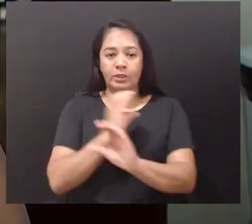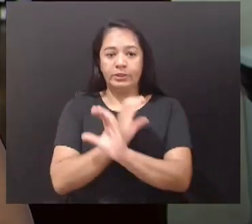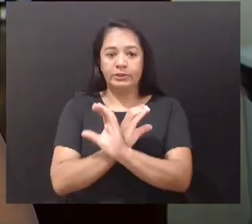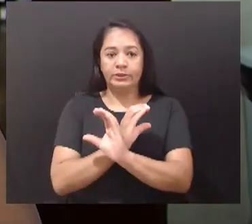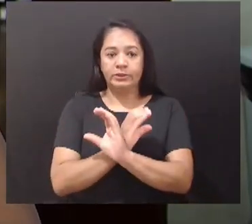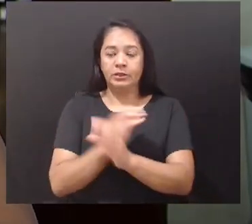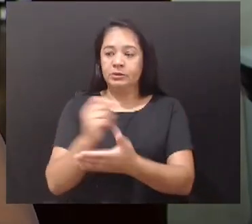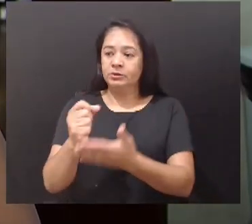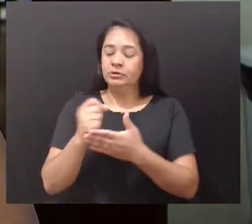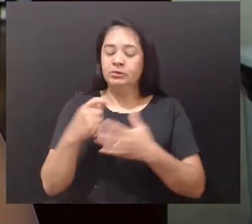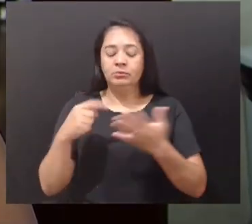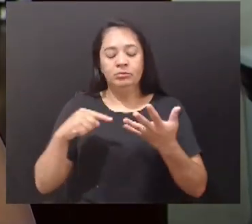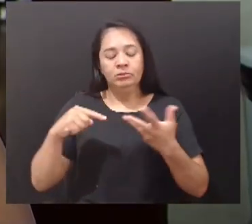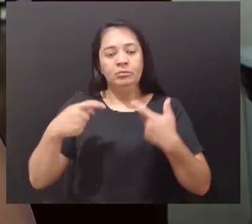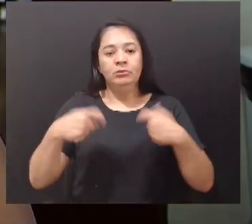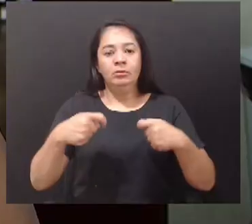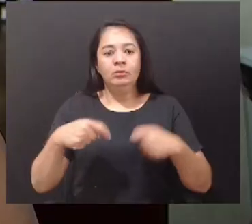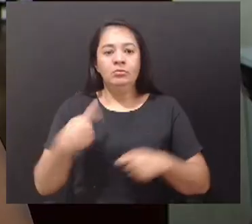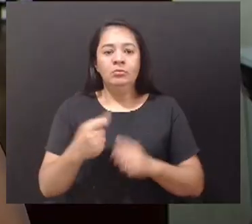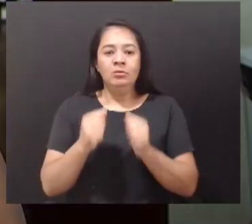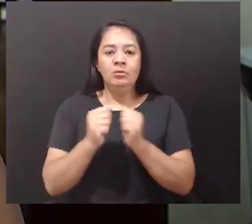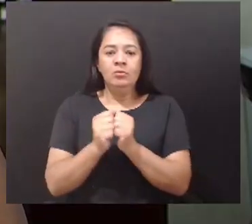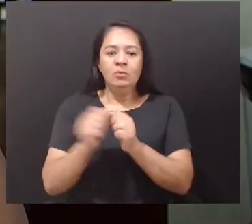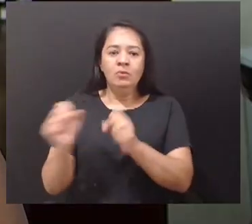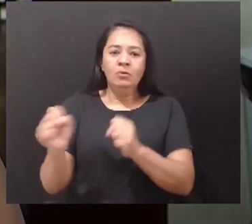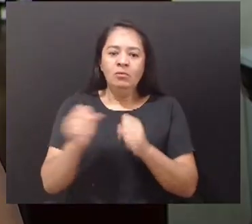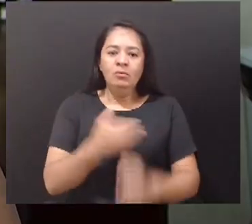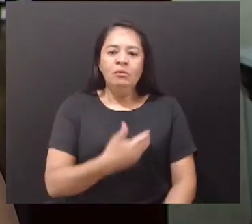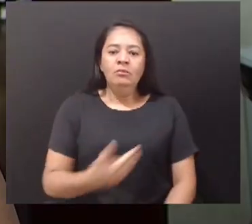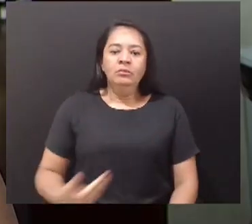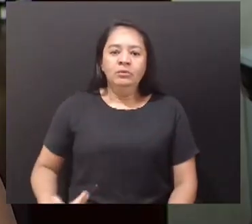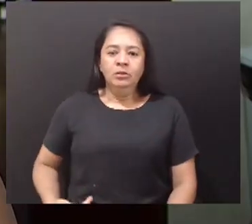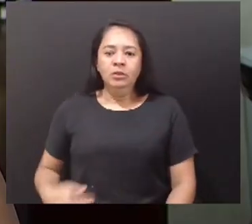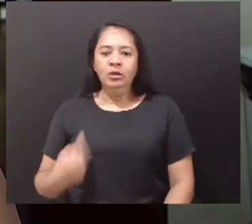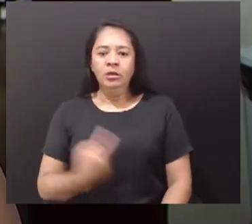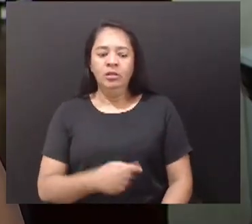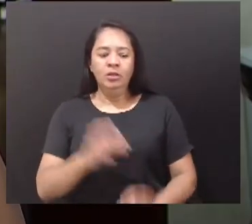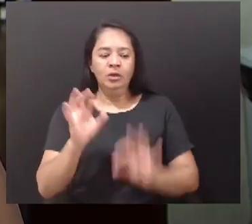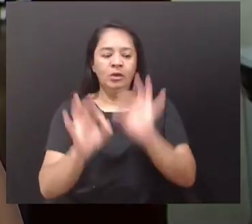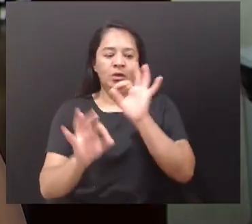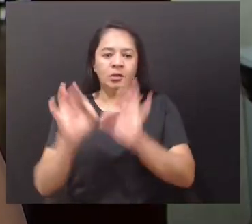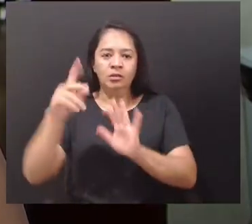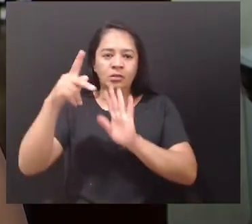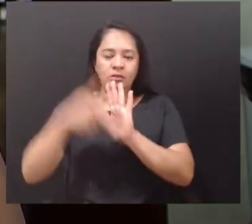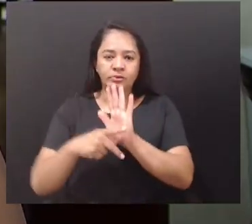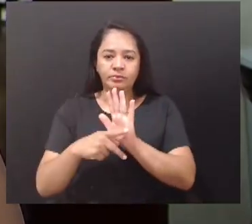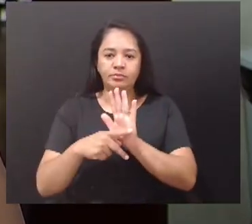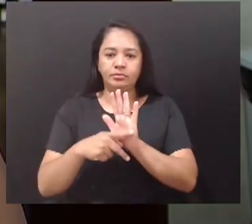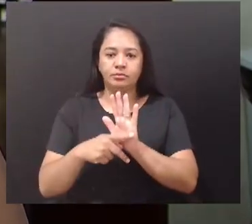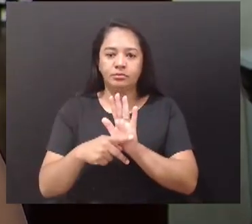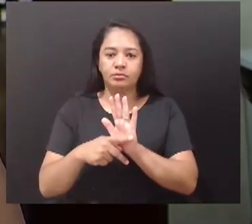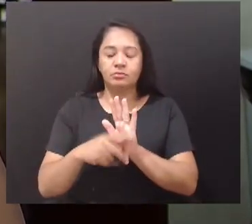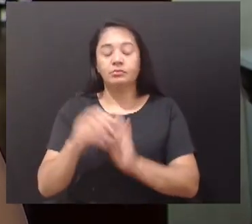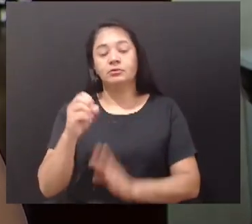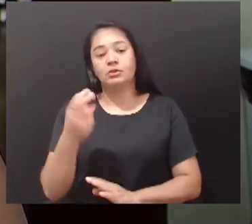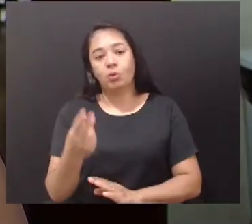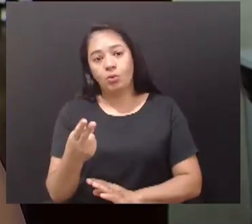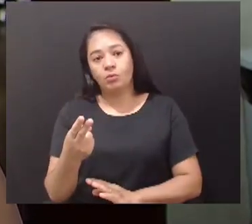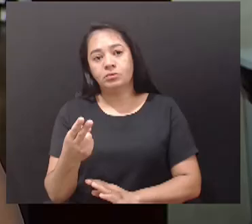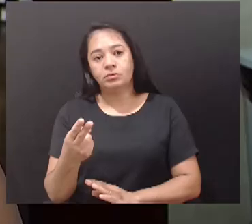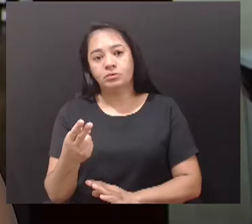demanda, aí junto com o poder público, a gente elabora projeto, né, ou elabora